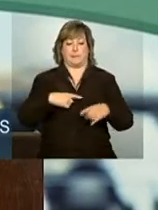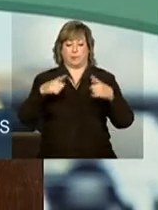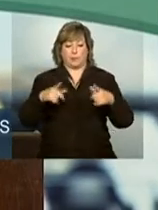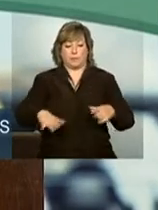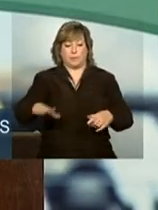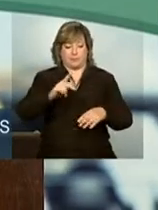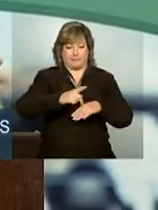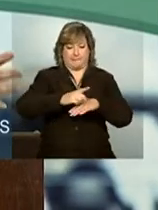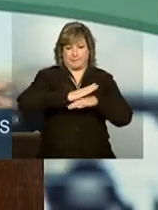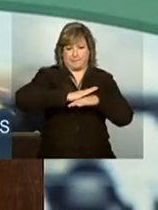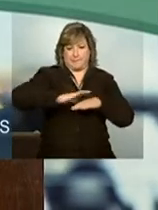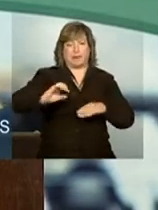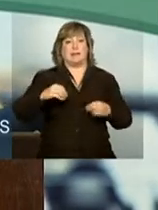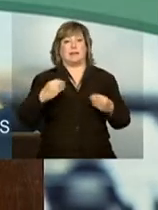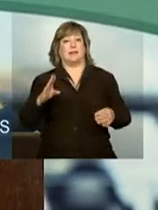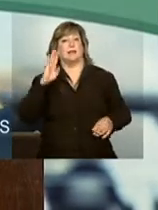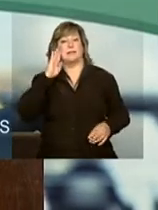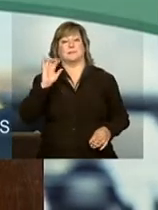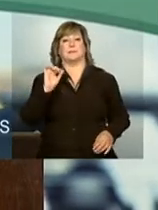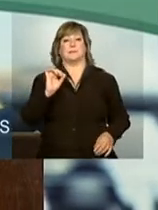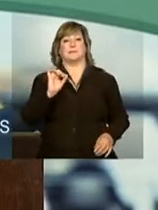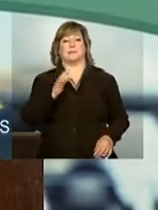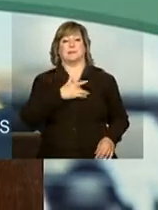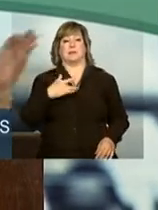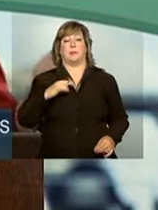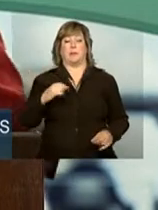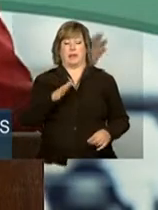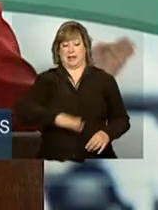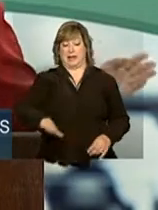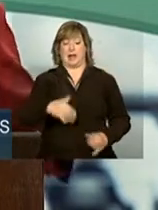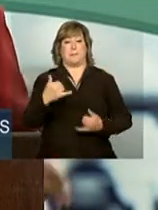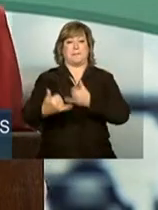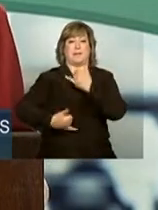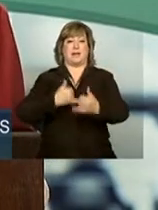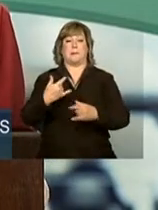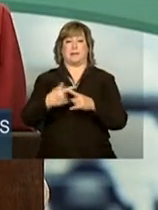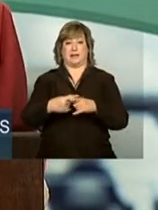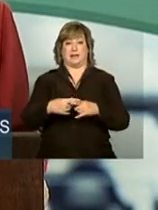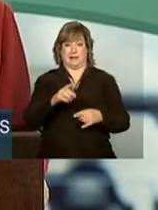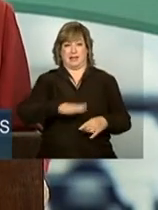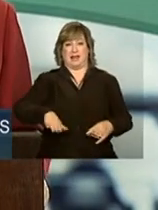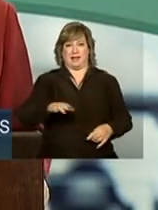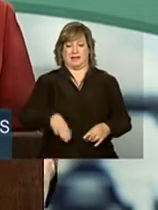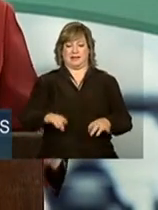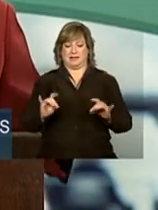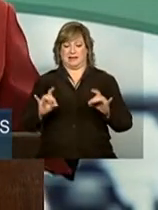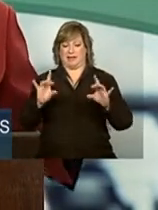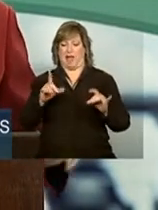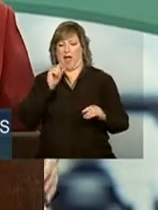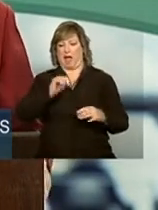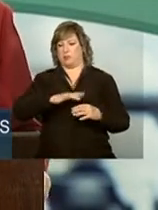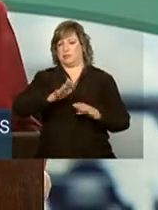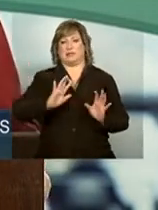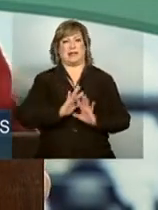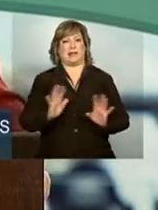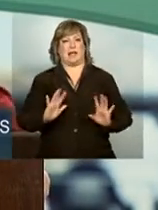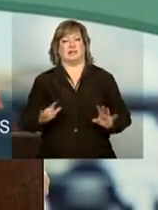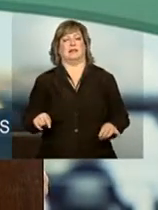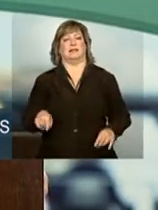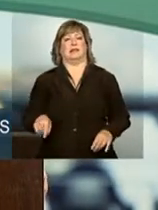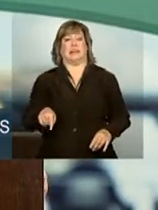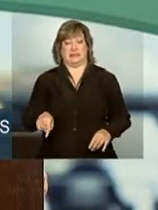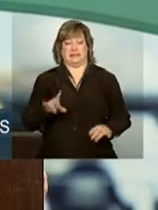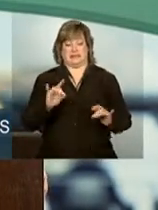no qual você garante, primeiro, que as crianças que brincam nesses passeios, né, nessas calçadas, não